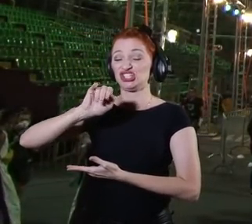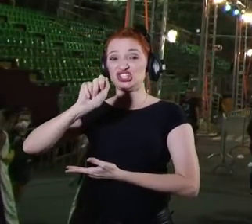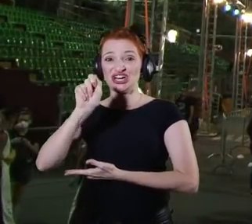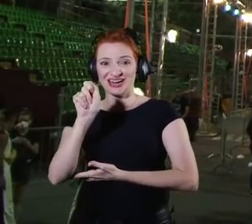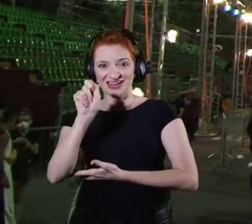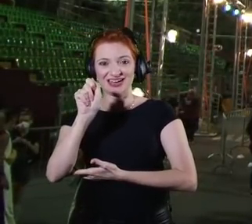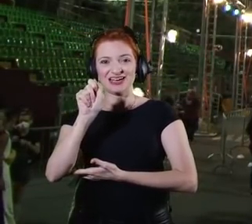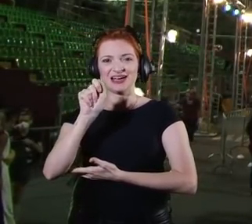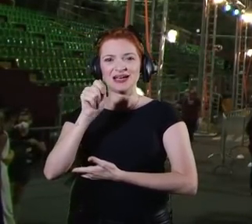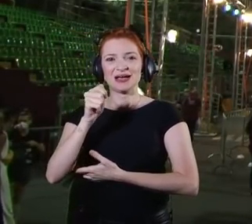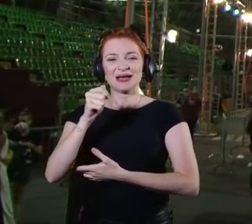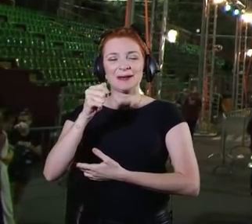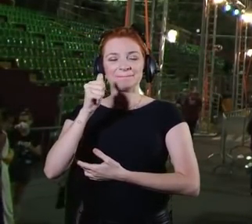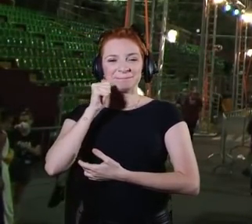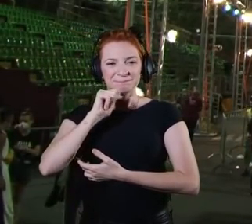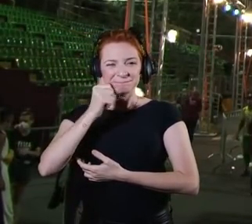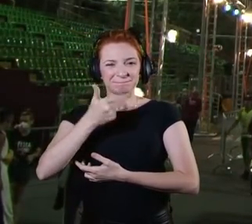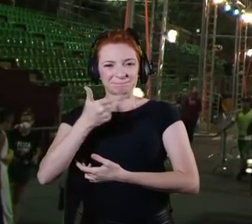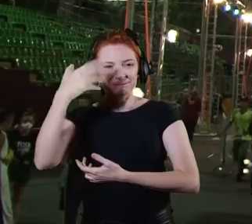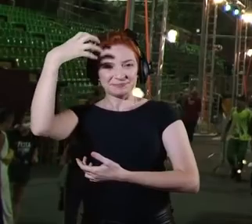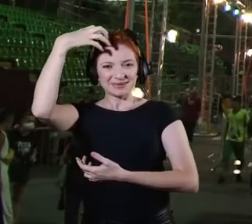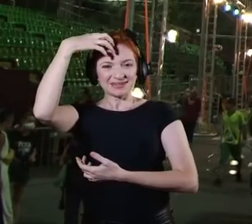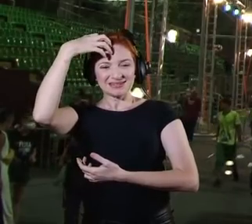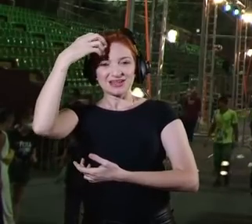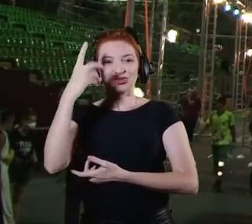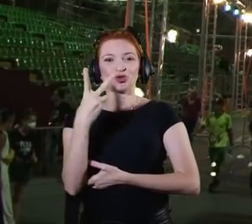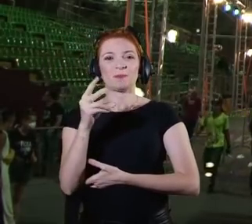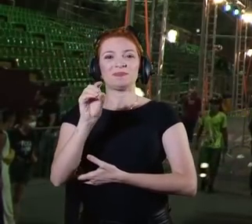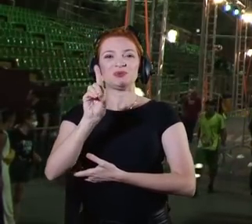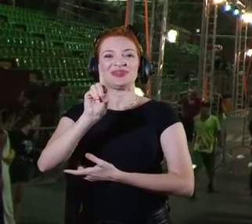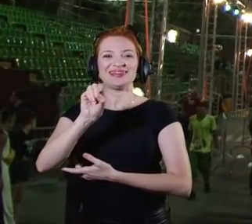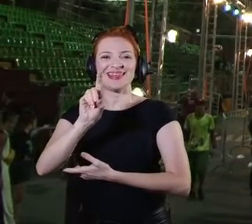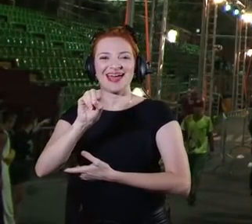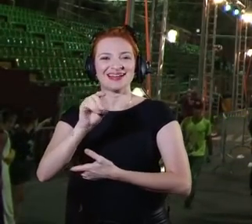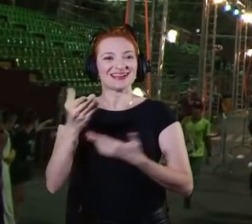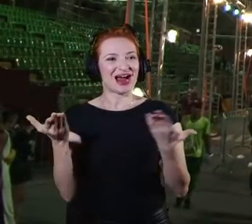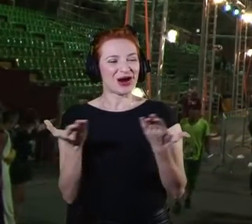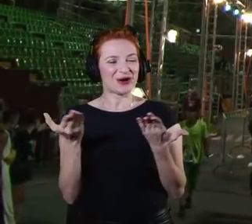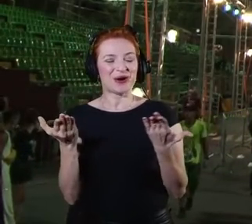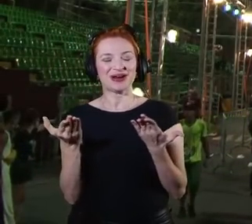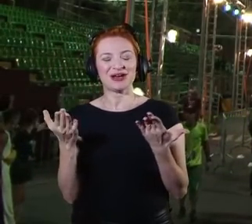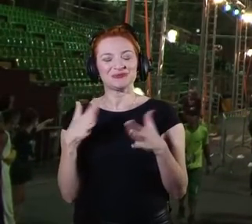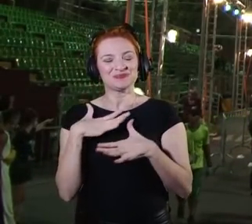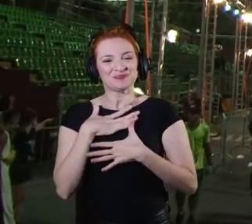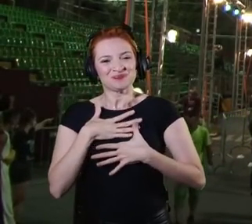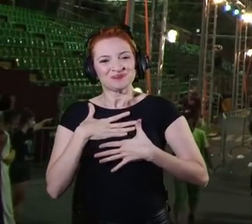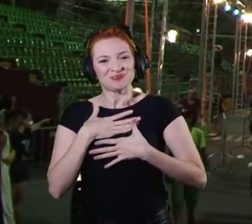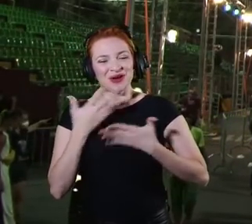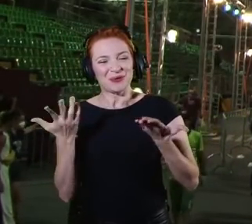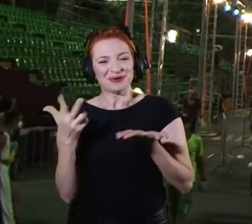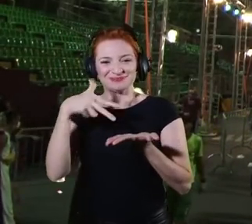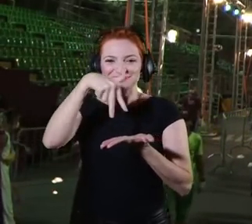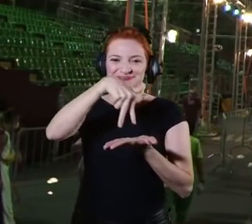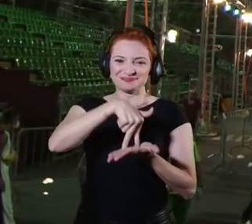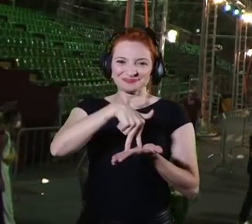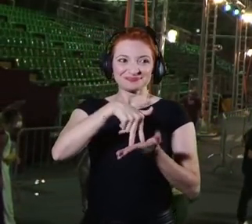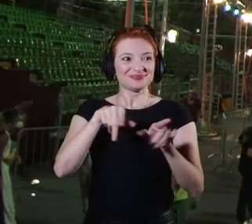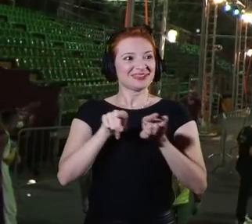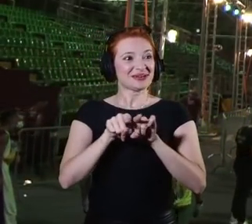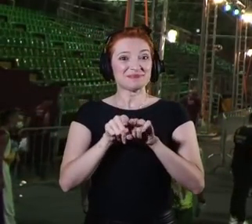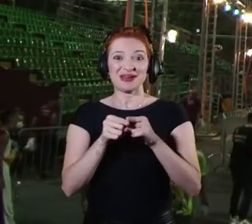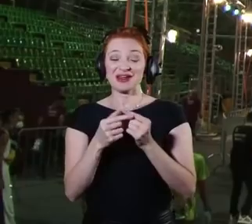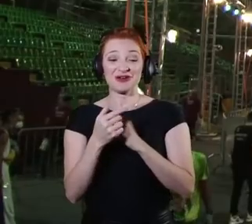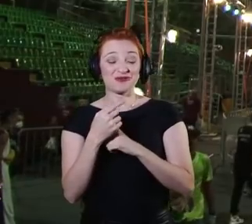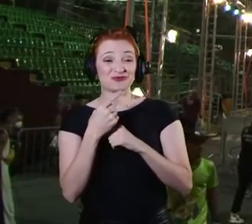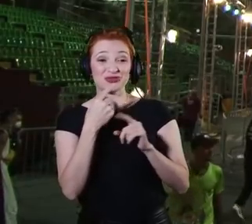da Uva de 2010. Uma honra estar te recebendo aqui nesta noite. Você e também essa luz que está dentro